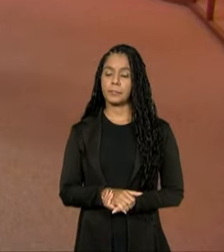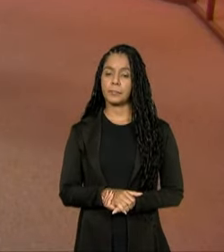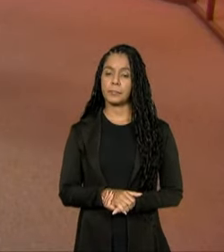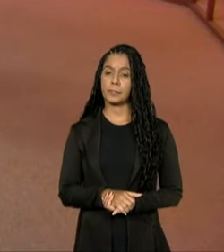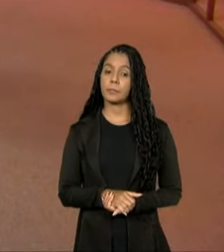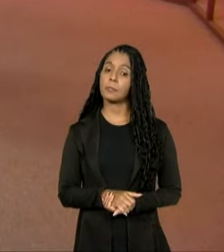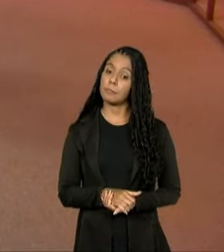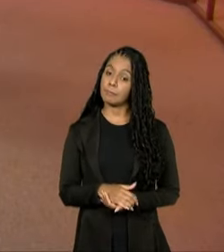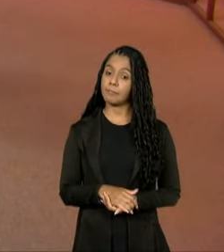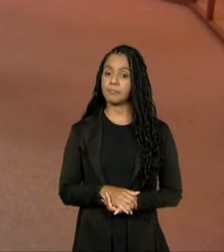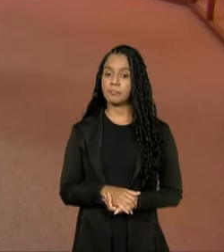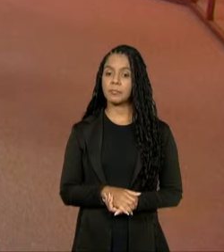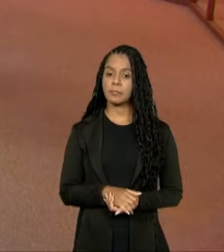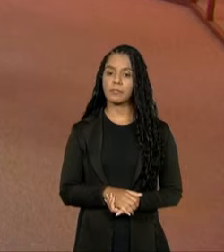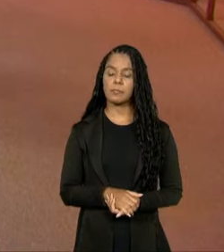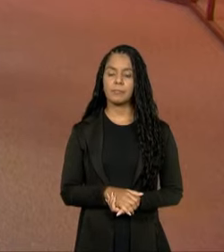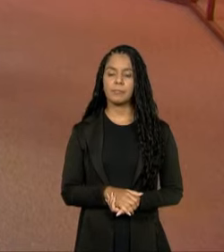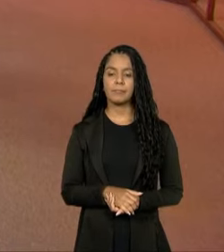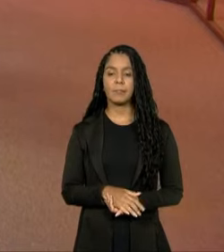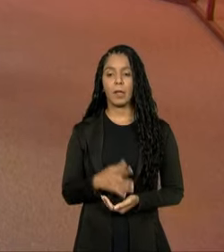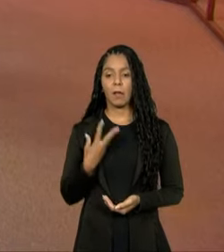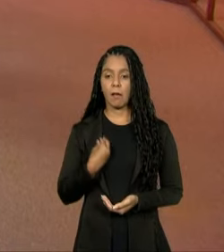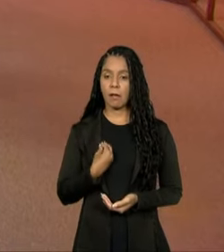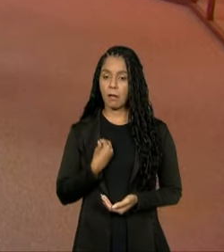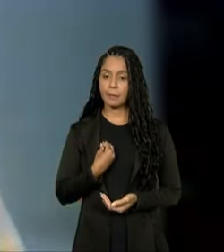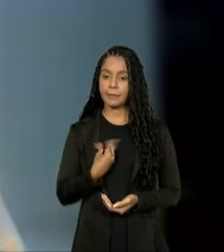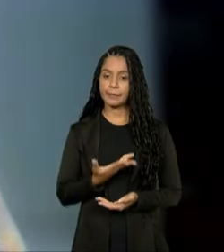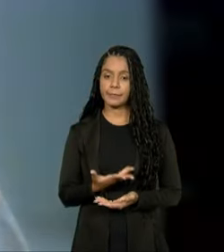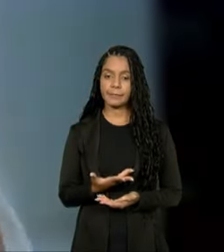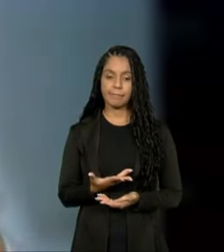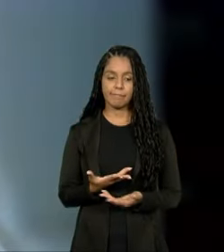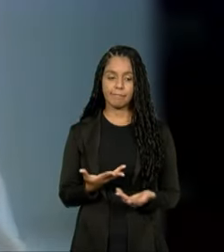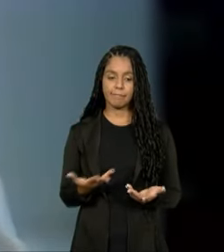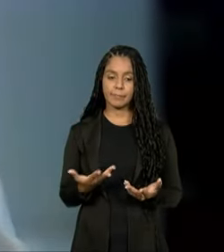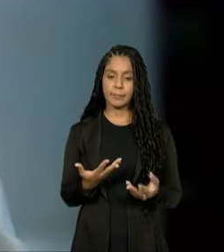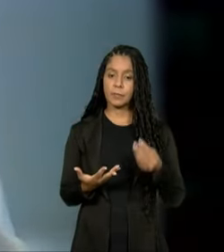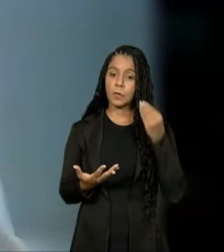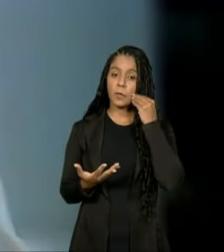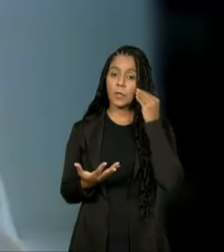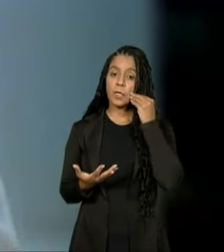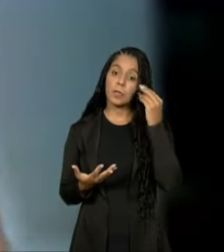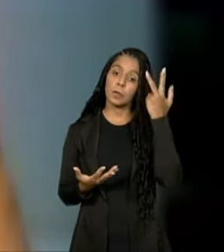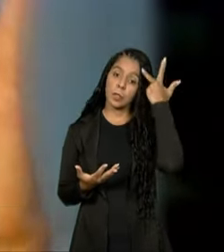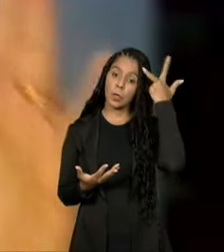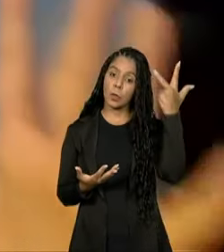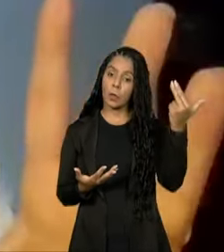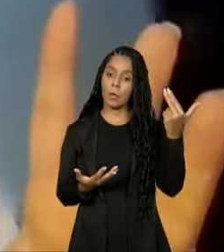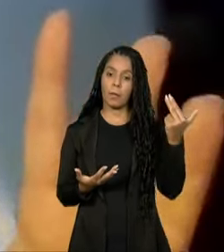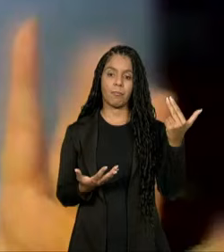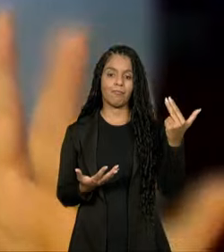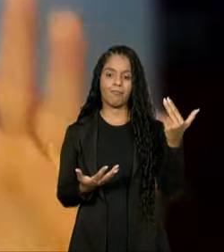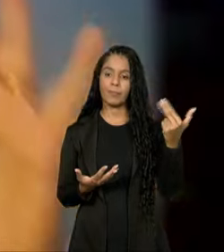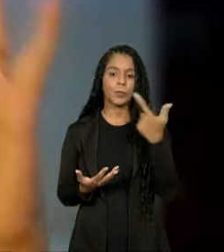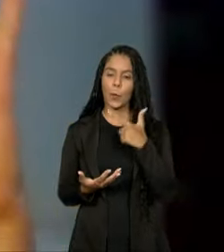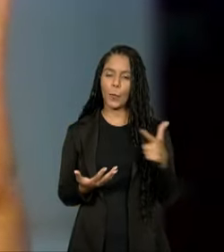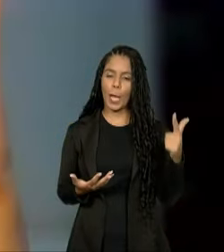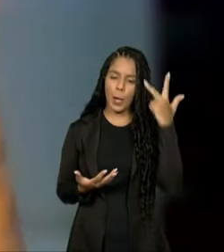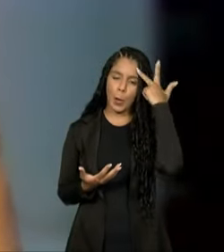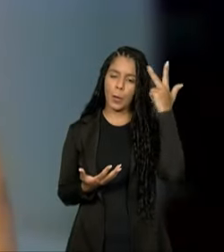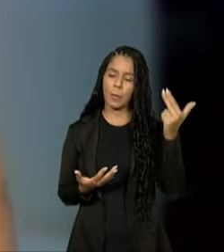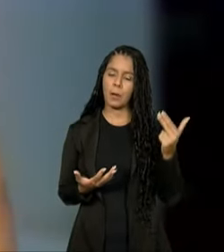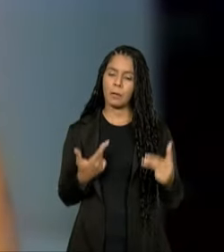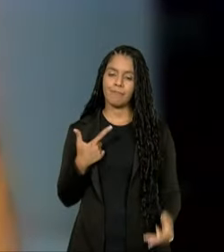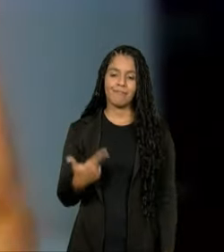A vida, ela vai tentando encontrar alguma normalidade, embora não haja, né? Mataram Marielle,